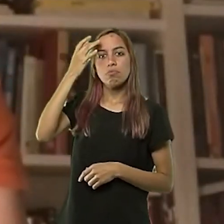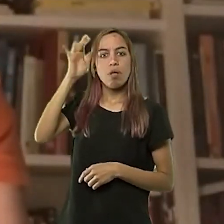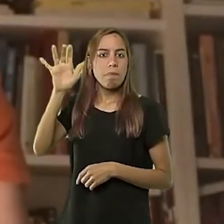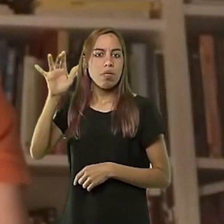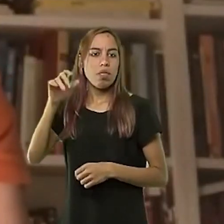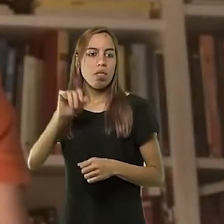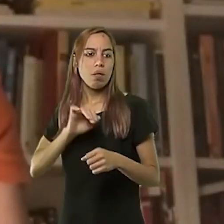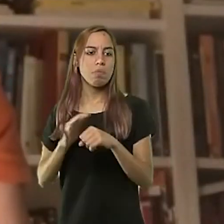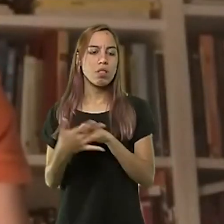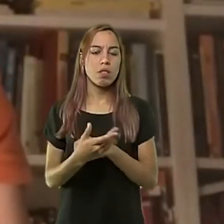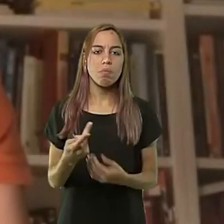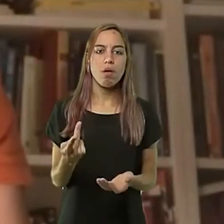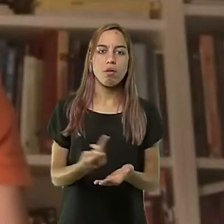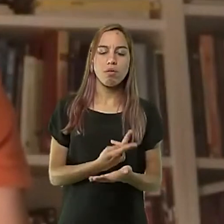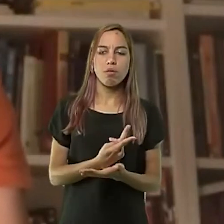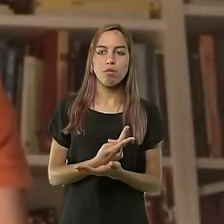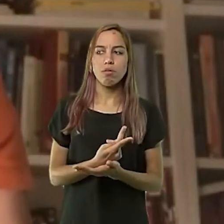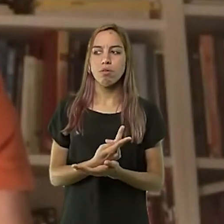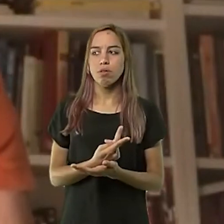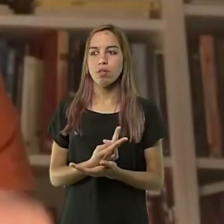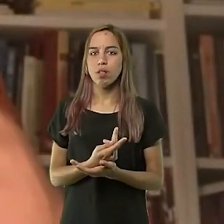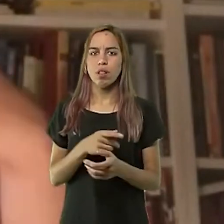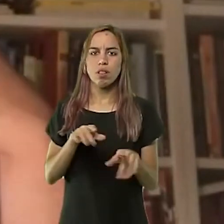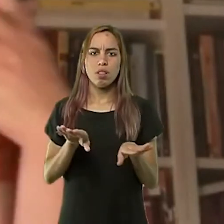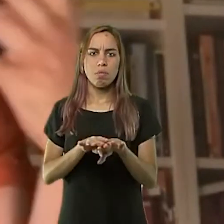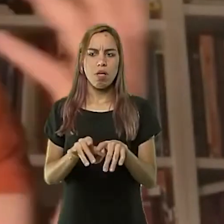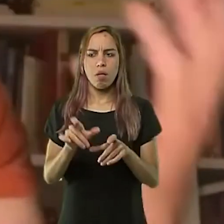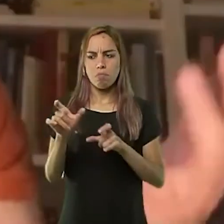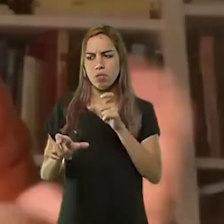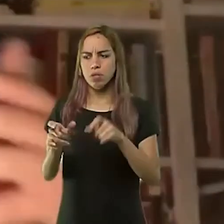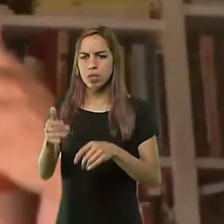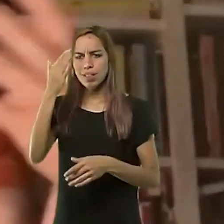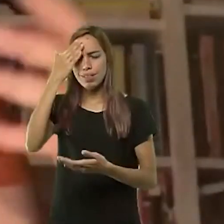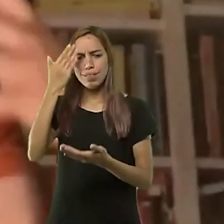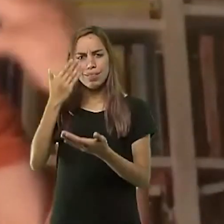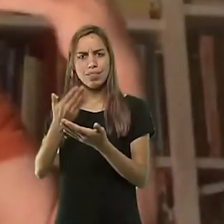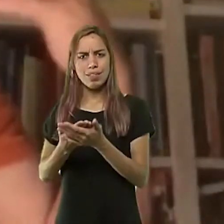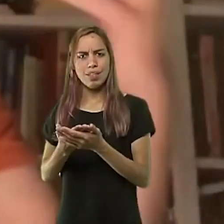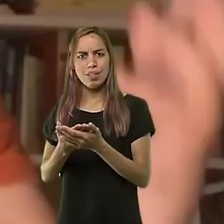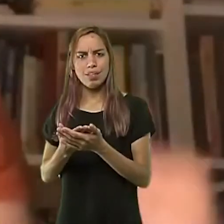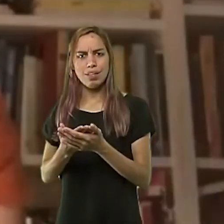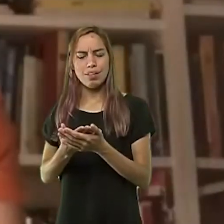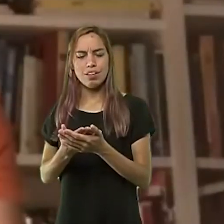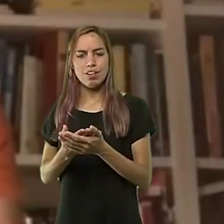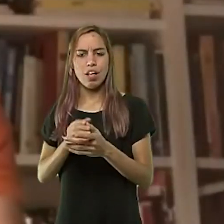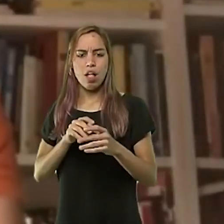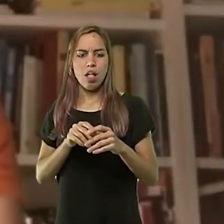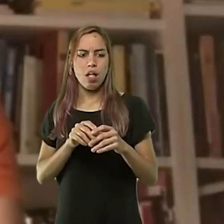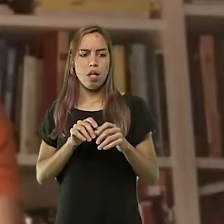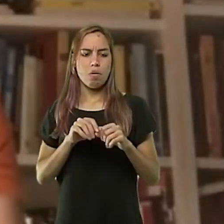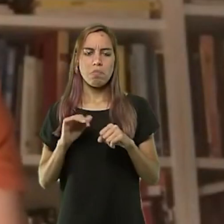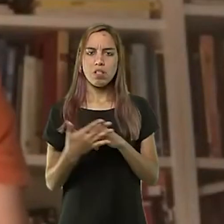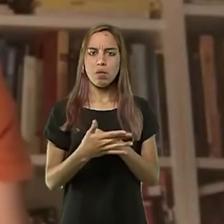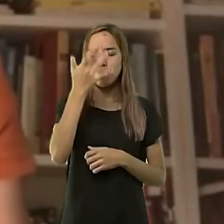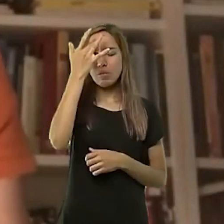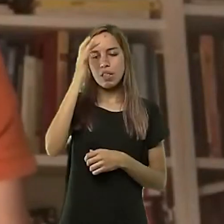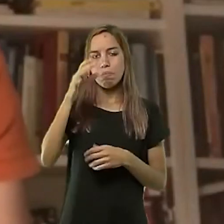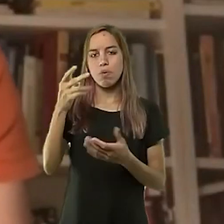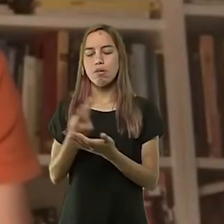aí a imaginar que o ser humano teria mudado radicalmente com esta experiência.